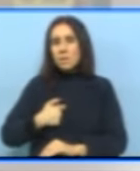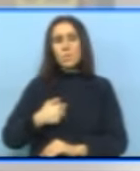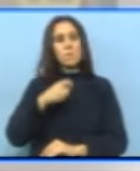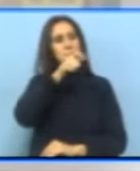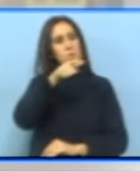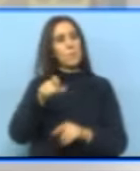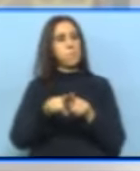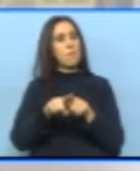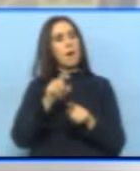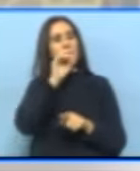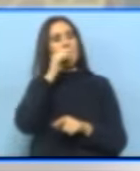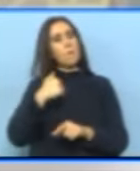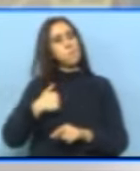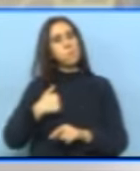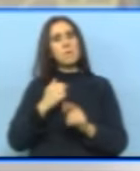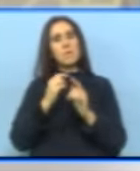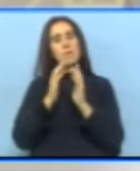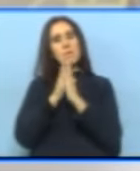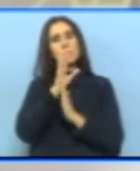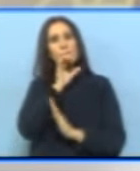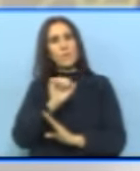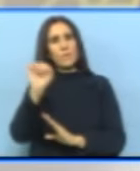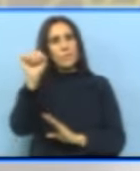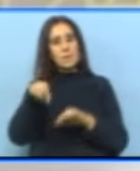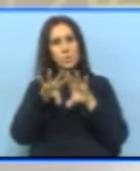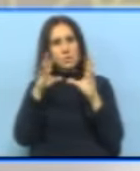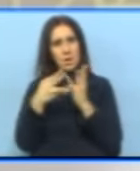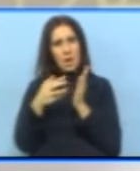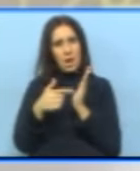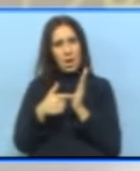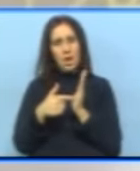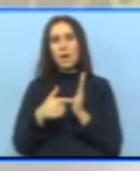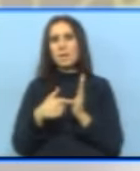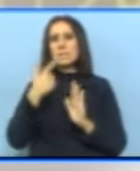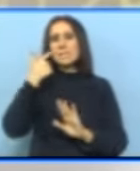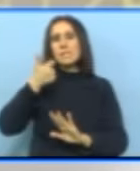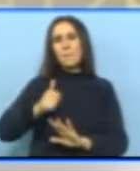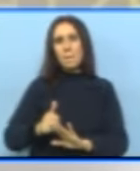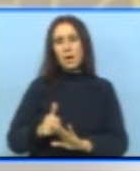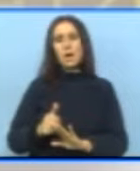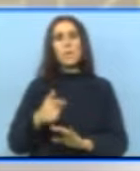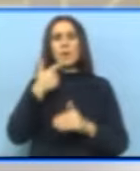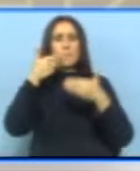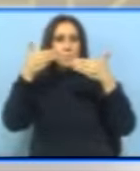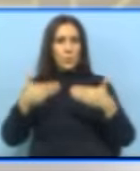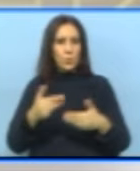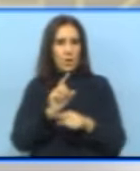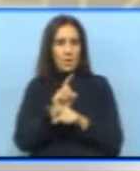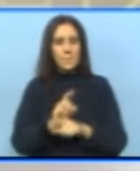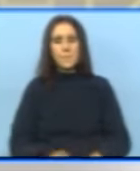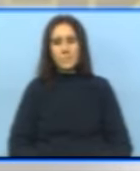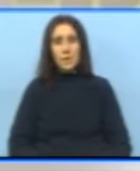como filhos de Deus. Essa universalidade está aqui verdadeiramente posta à prova. E, portanto, não é para voltar aos muros. Quando fazemos